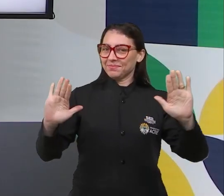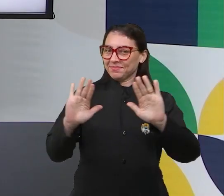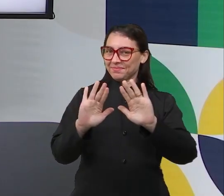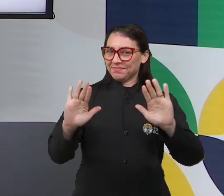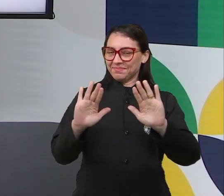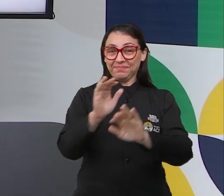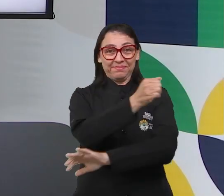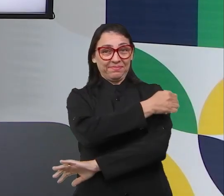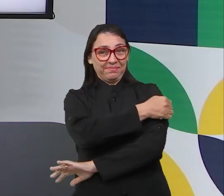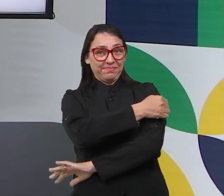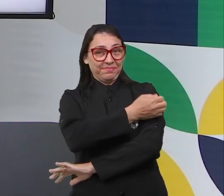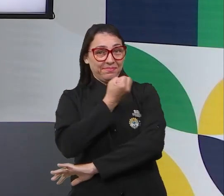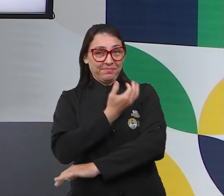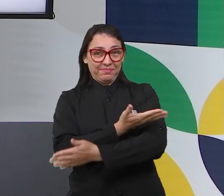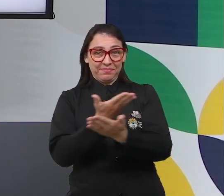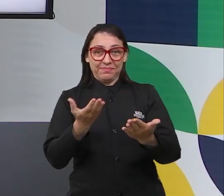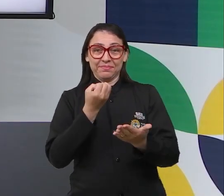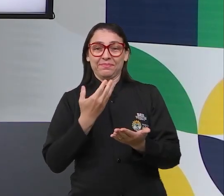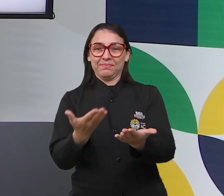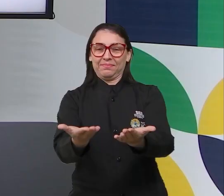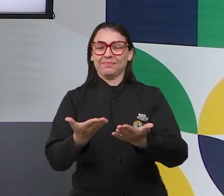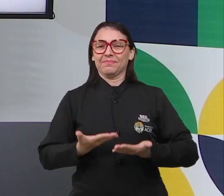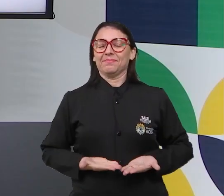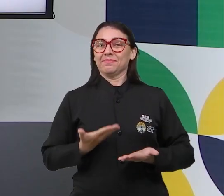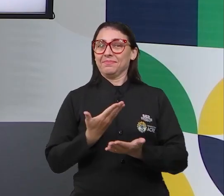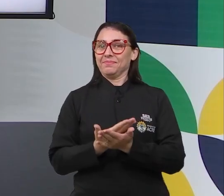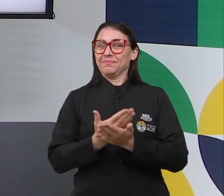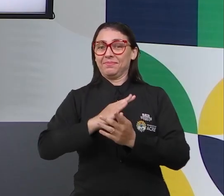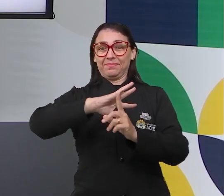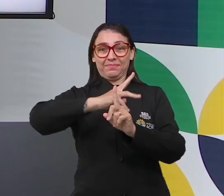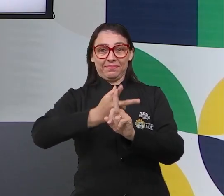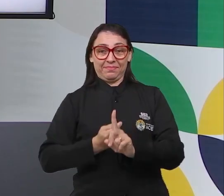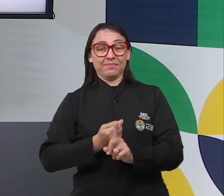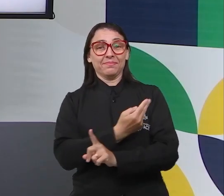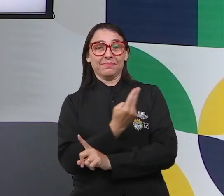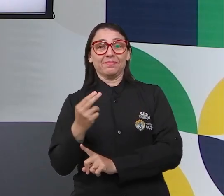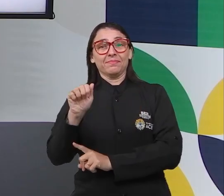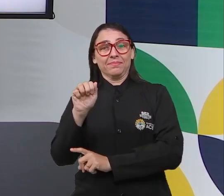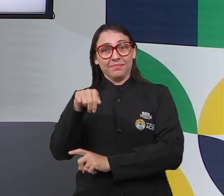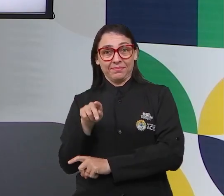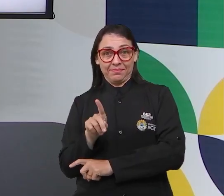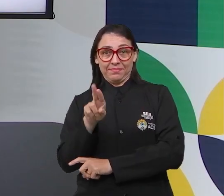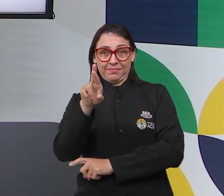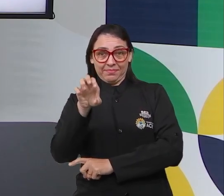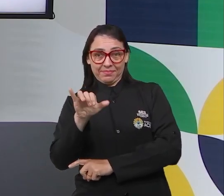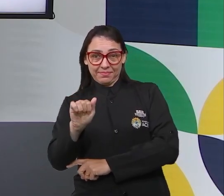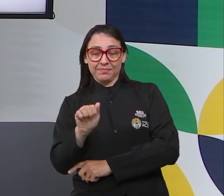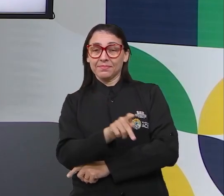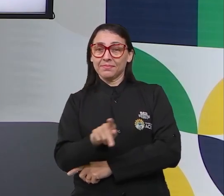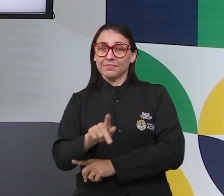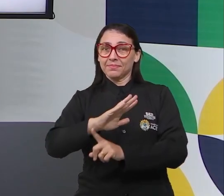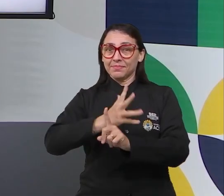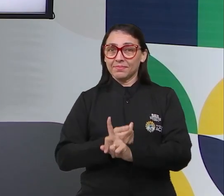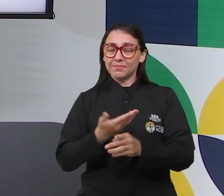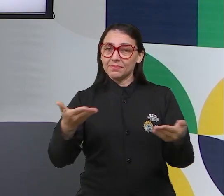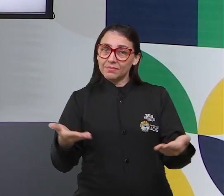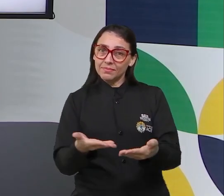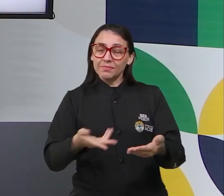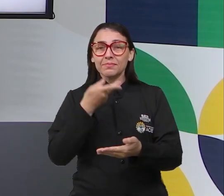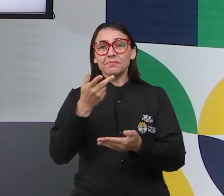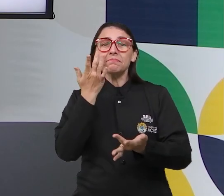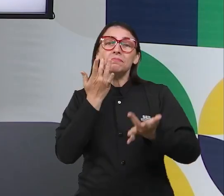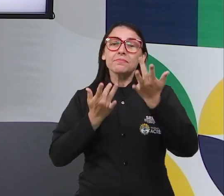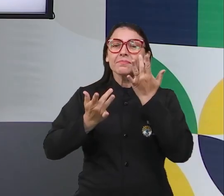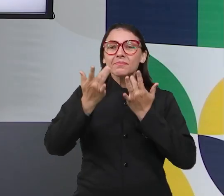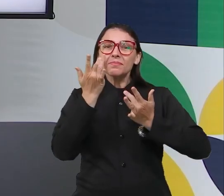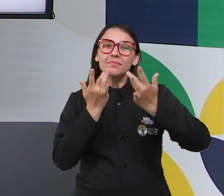Olá, estudante, tudo bem? Seja muito bem-vindo a mais uma aula. Eu sou a Andréia, sou professora de arte e hoje a gente vai falar de